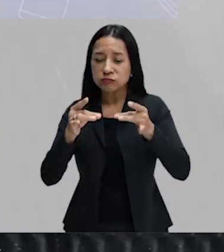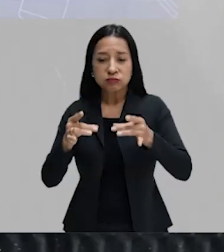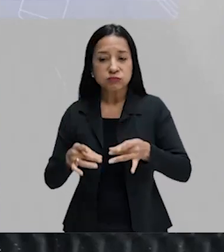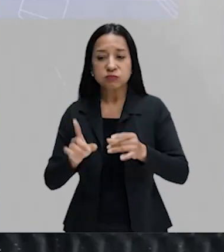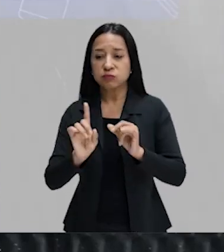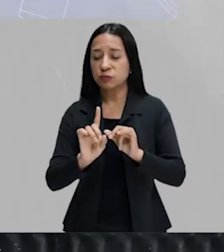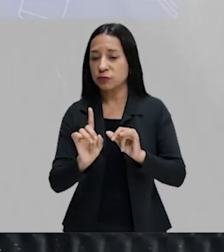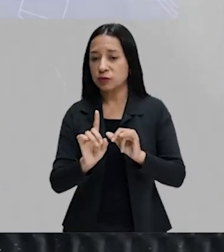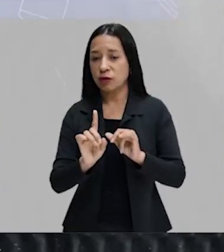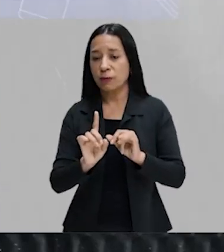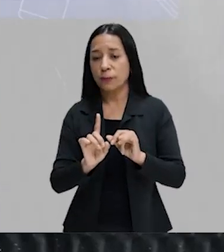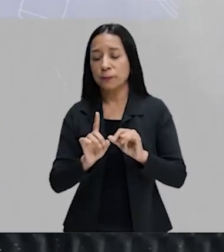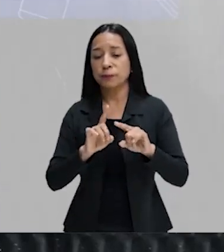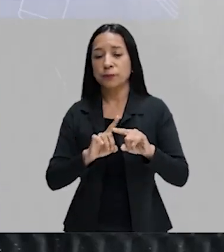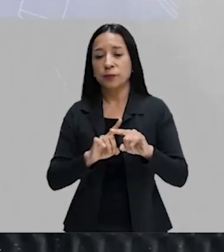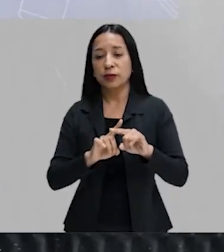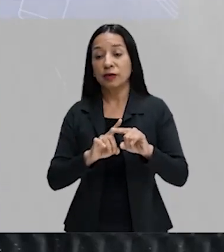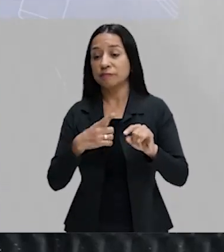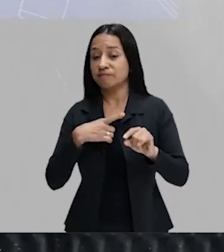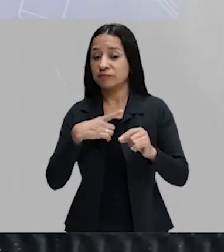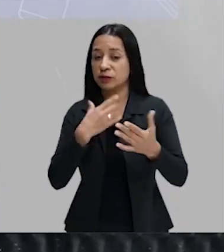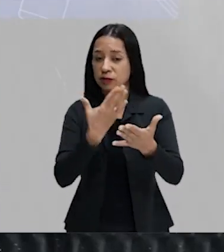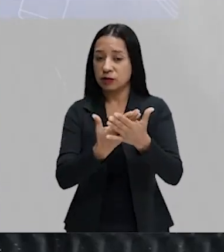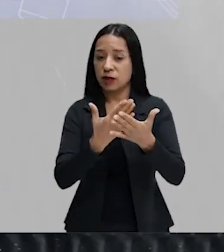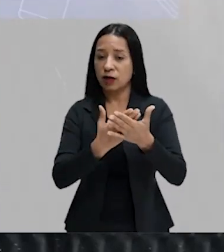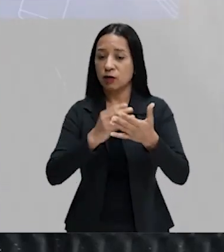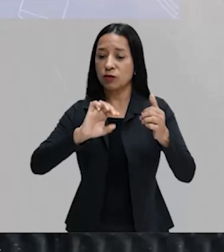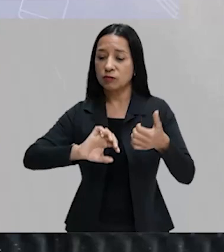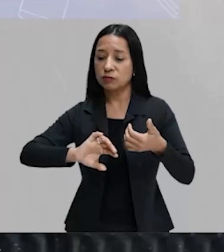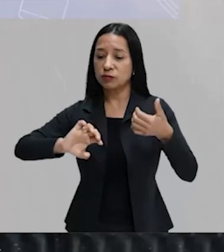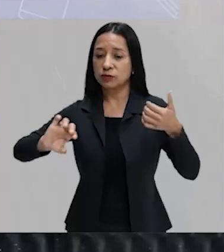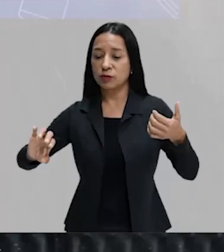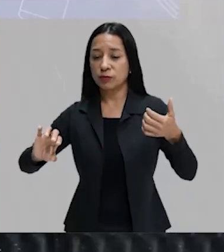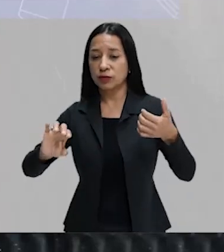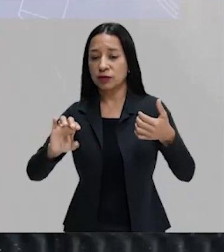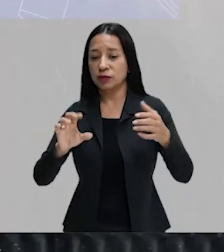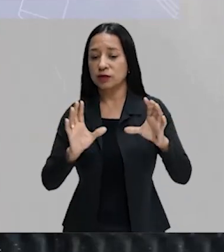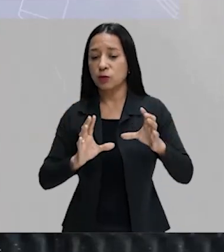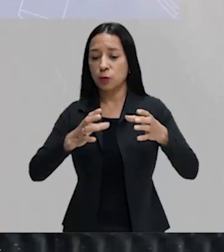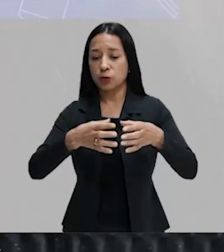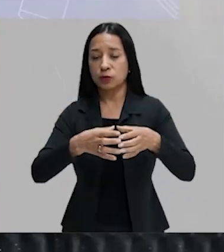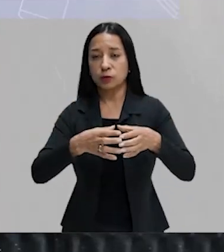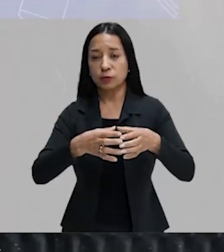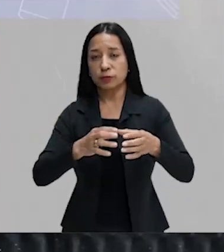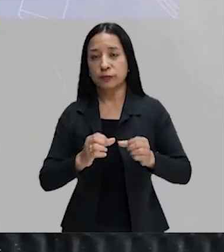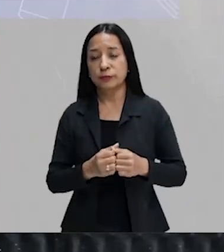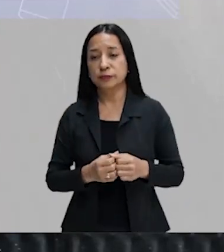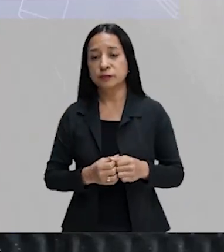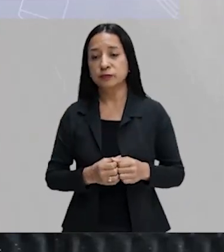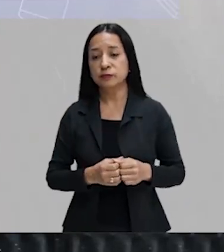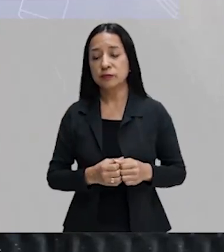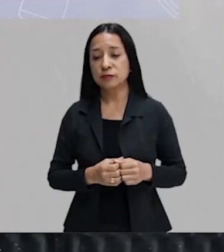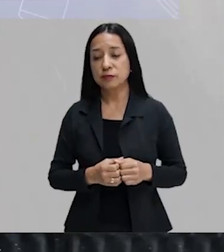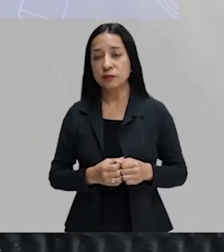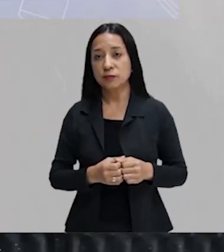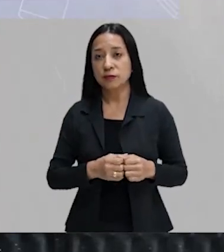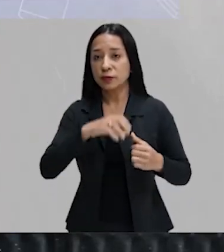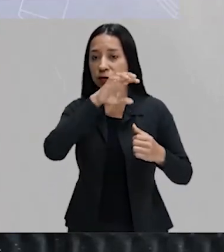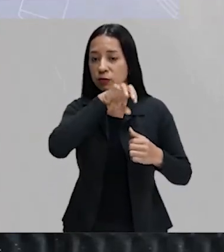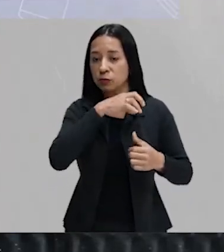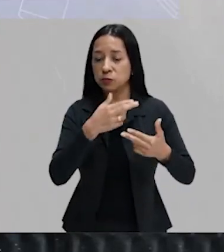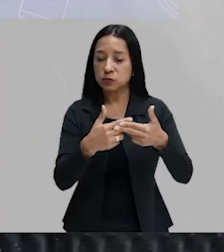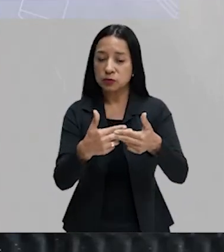aí a gente vai ter aulas separadas para cada filo, ok? Então, os animais eles são